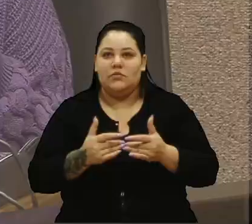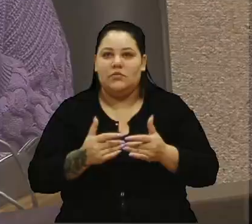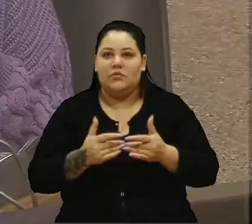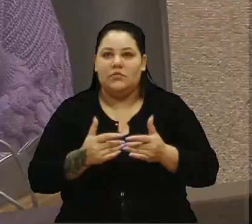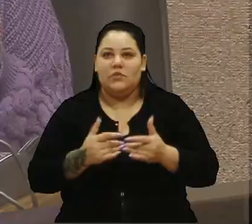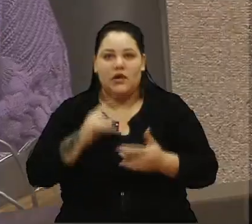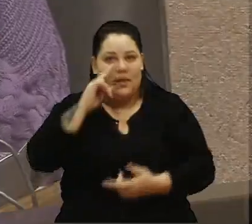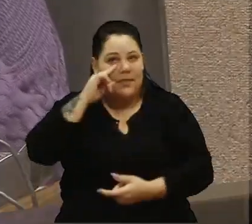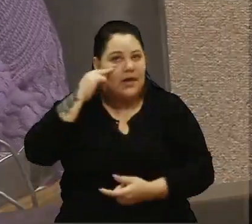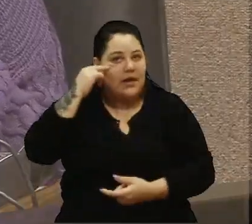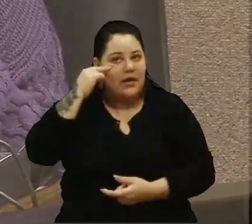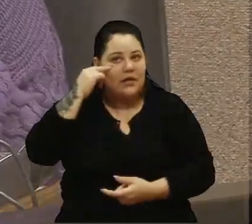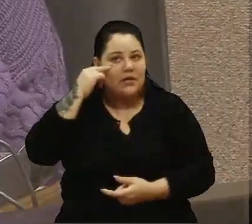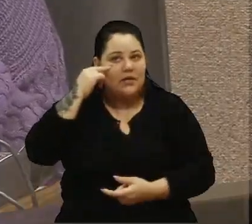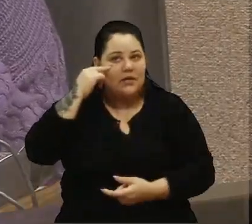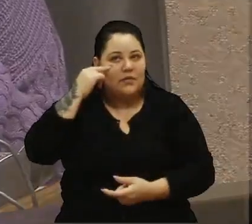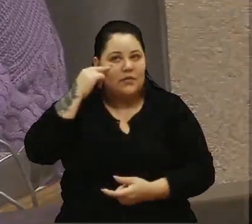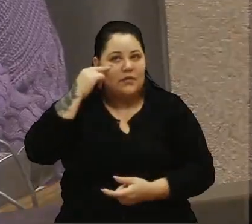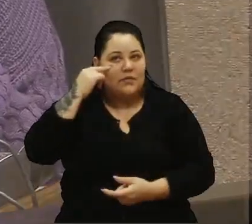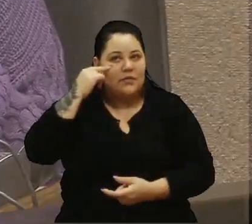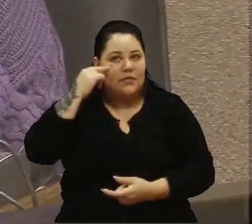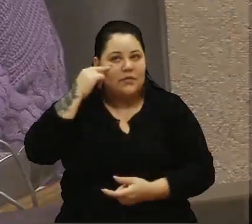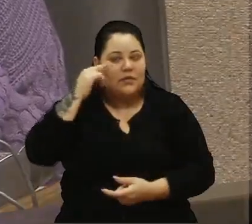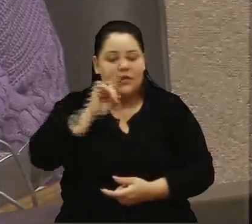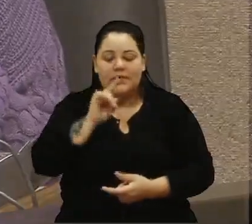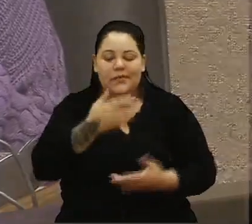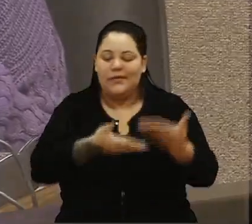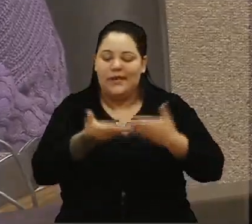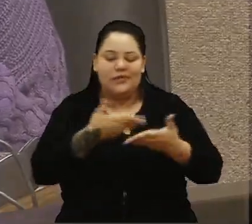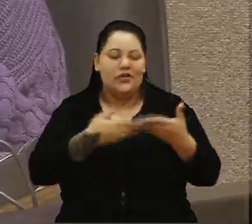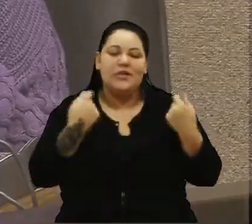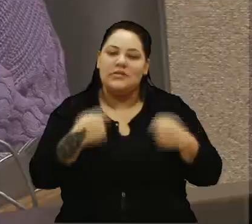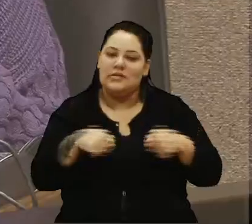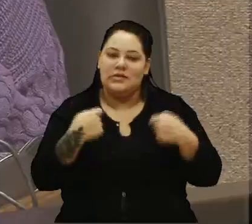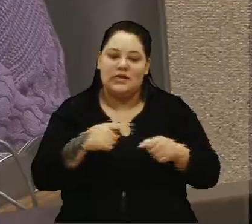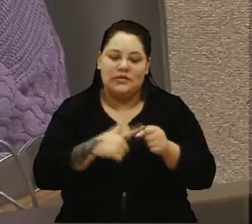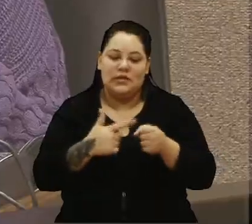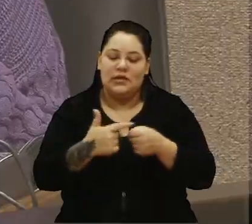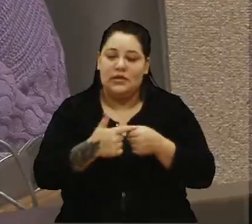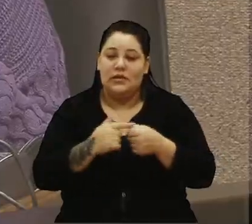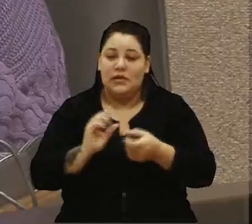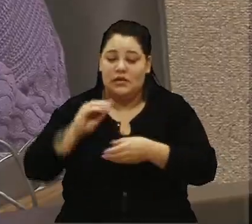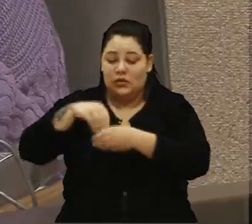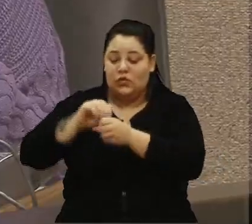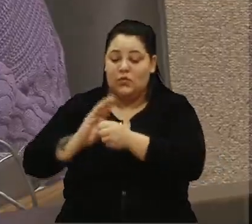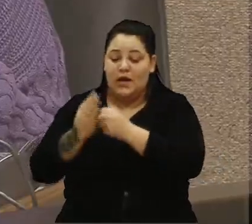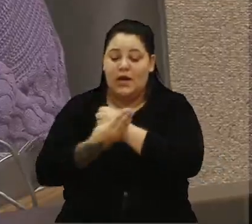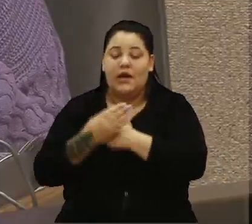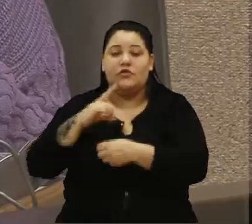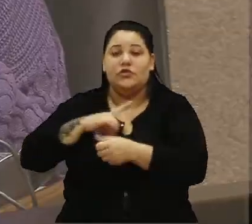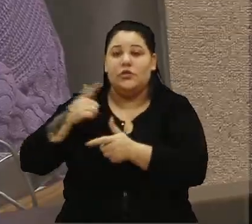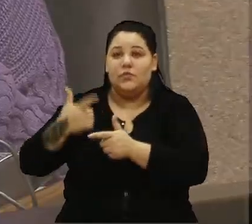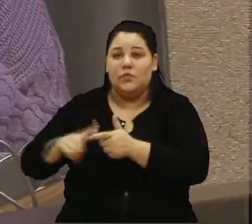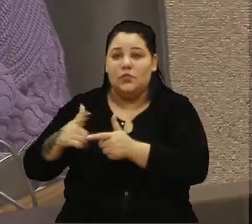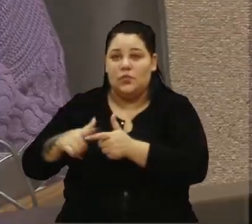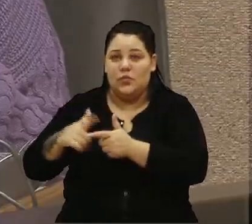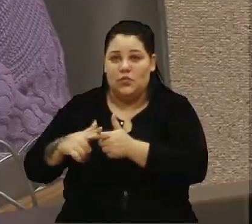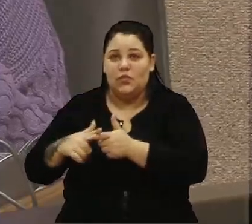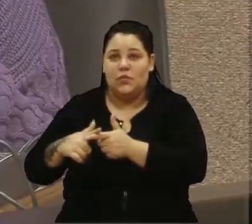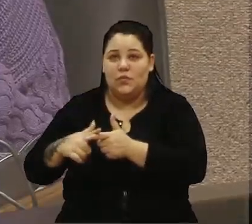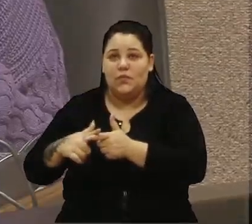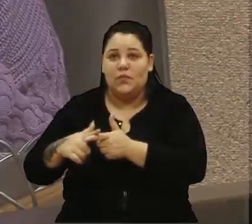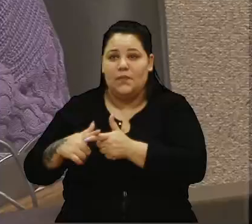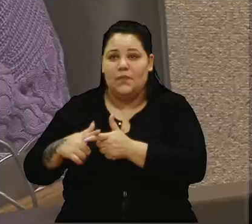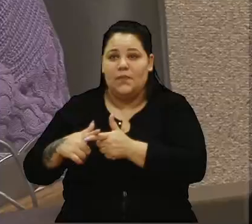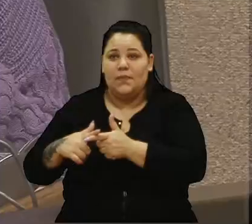amarelo, que já não é suficiente para a nossa cidade. E nos bairros a gente tem o grande problema da